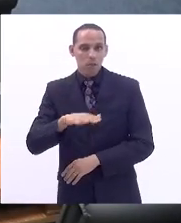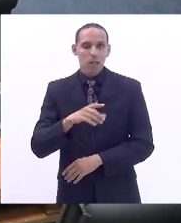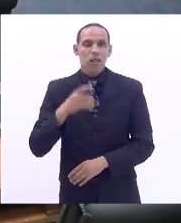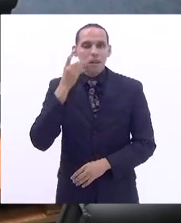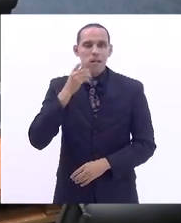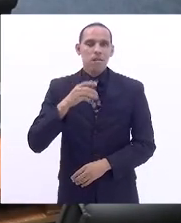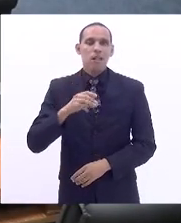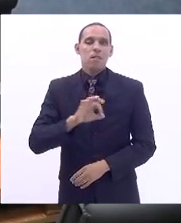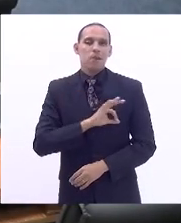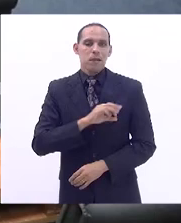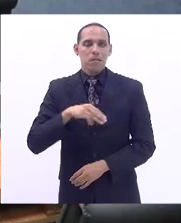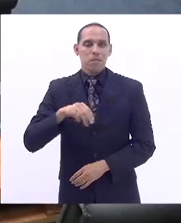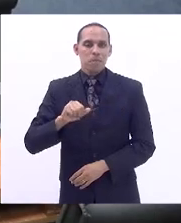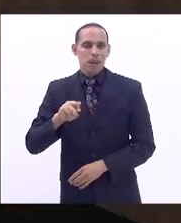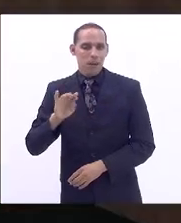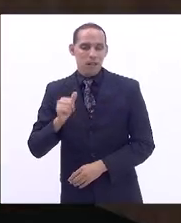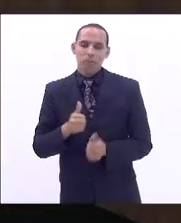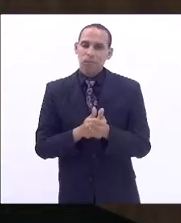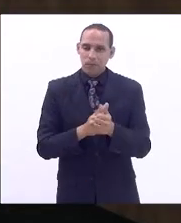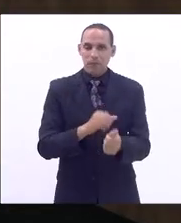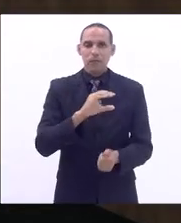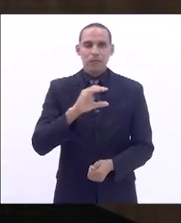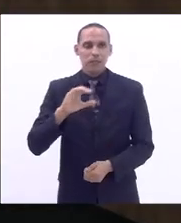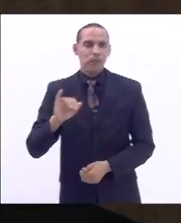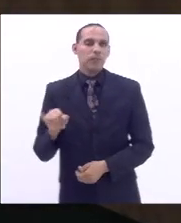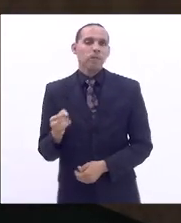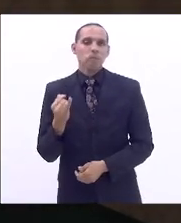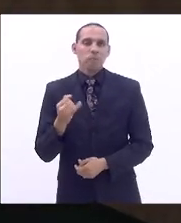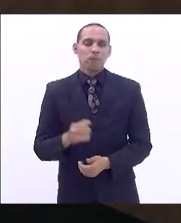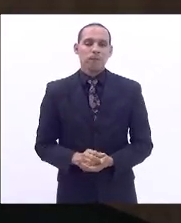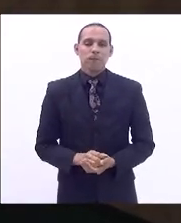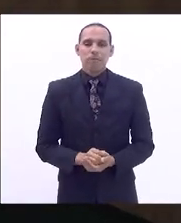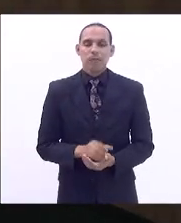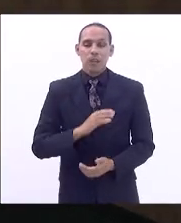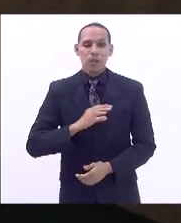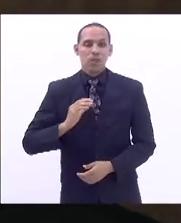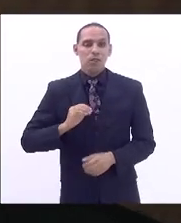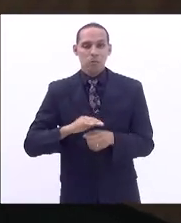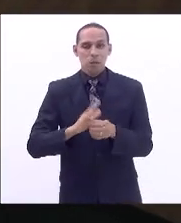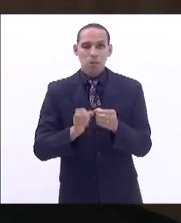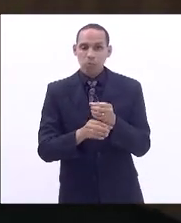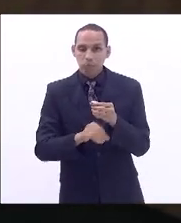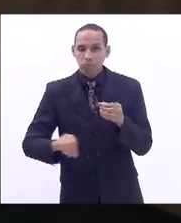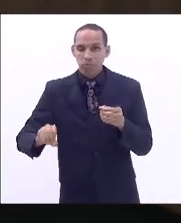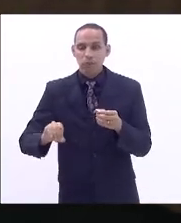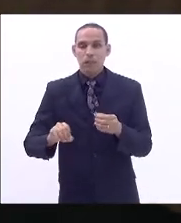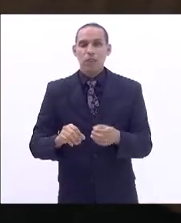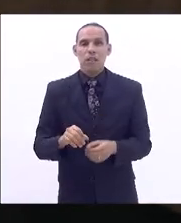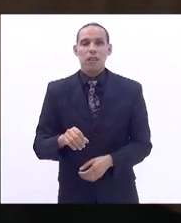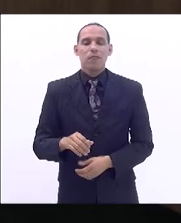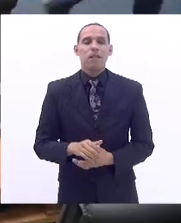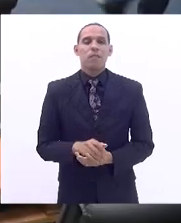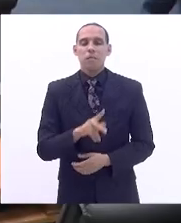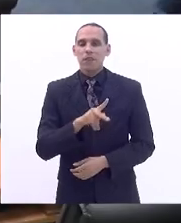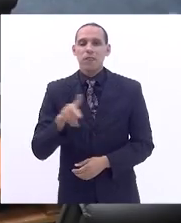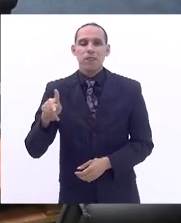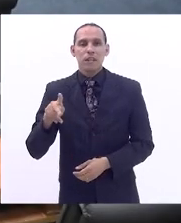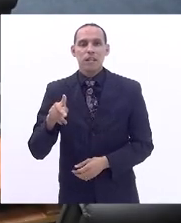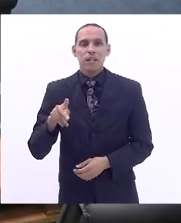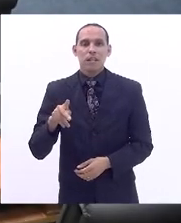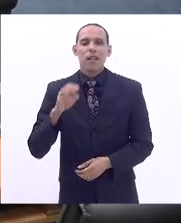Martha Rocha eu acompanho o parecer da ccj comissão de saneamento ambiental a presidência